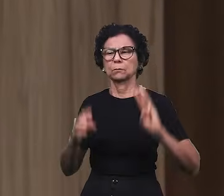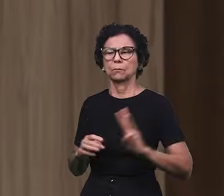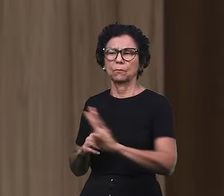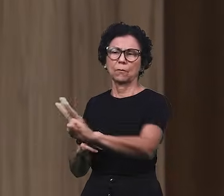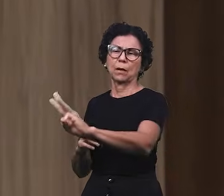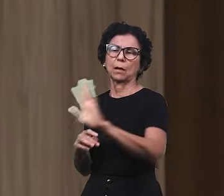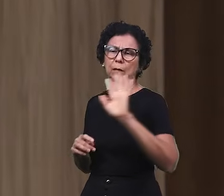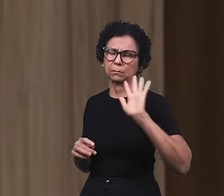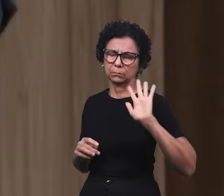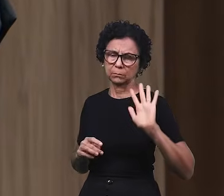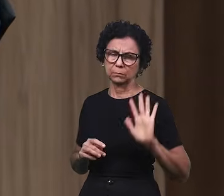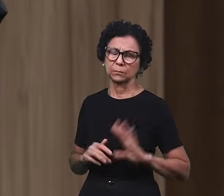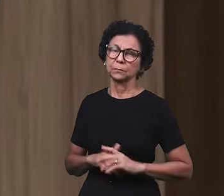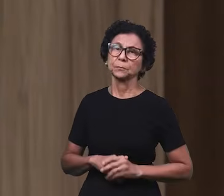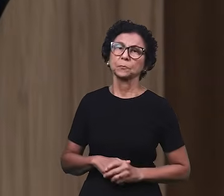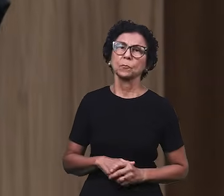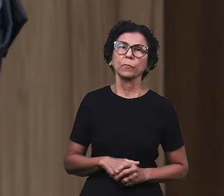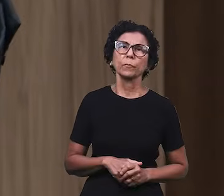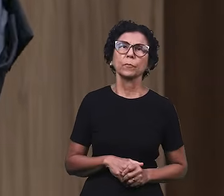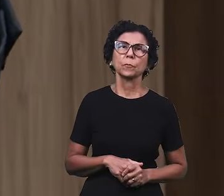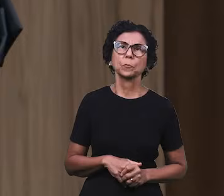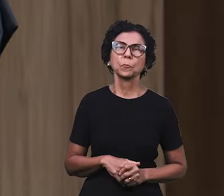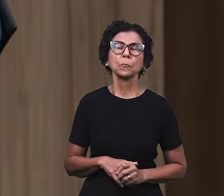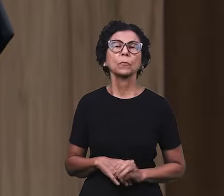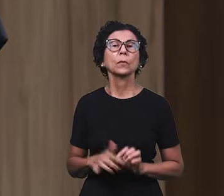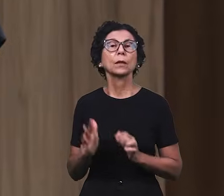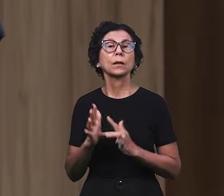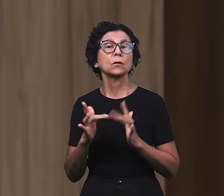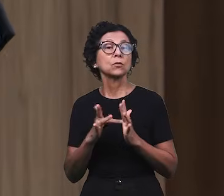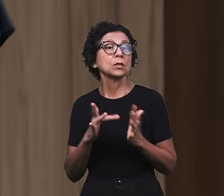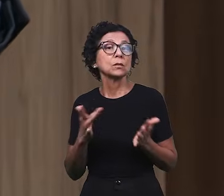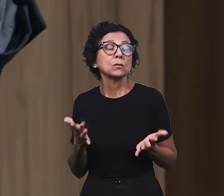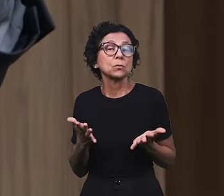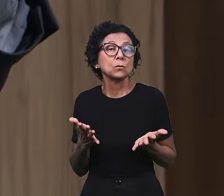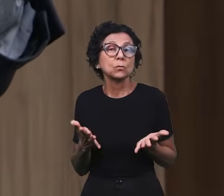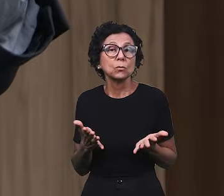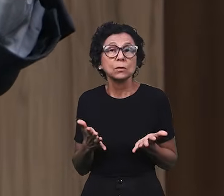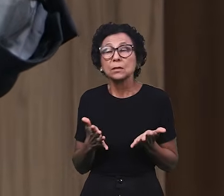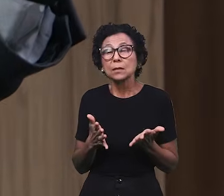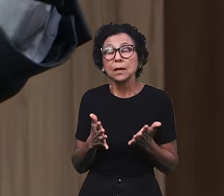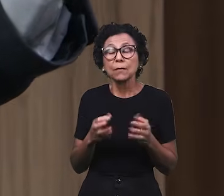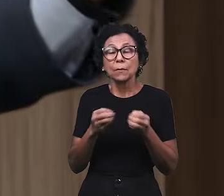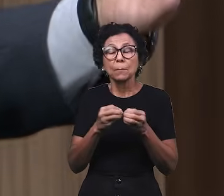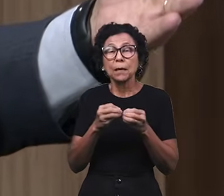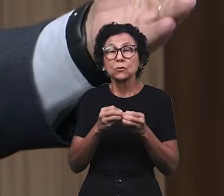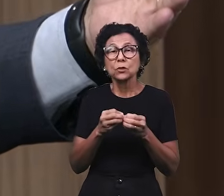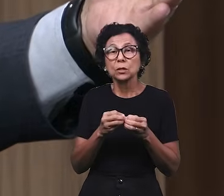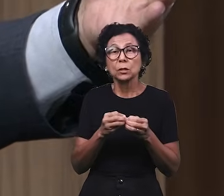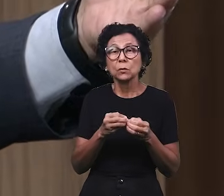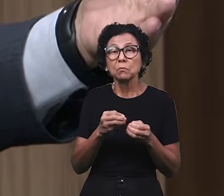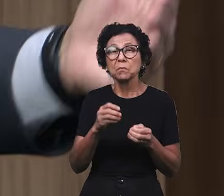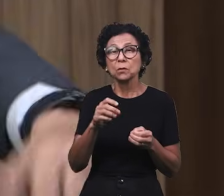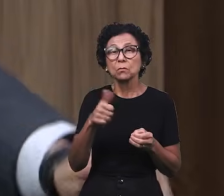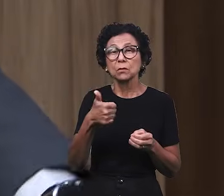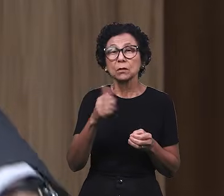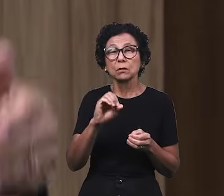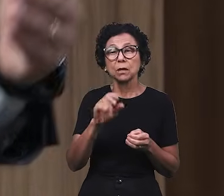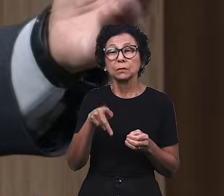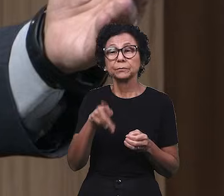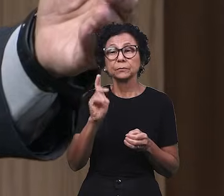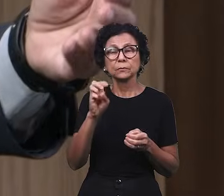dizer, o Cristo, o Messias, né, estava a pouco mais de 10 quilômetros